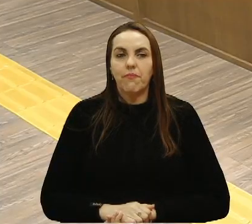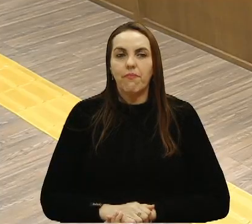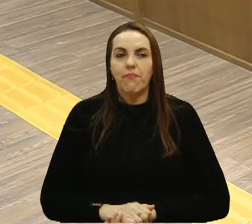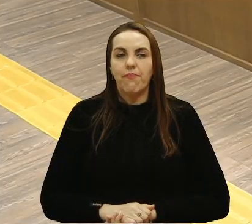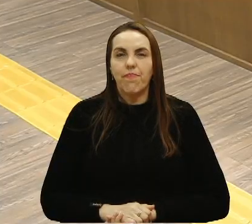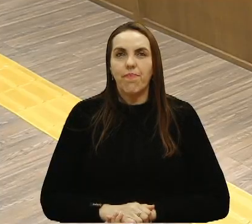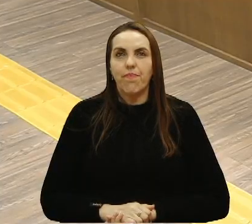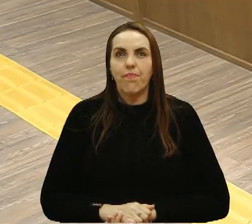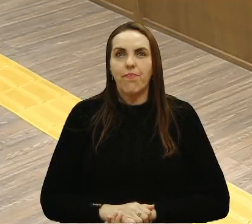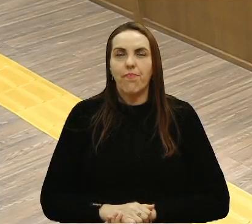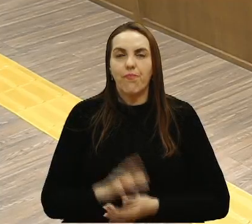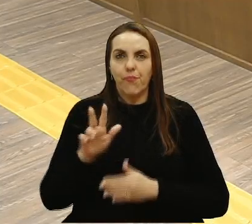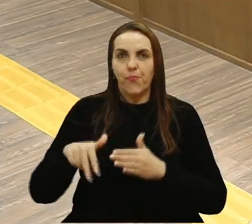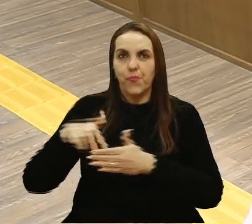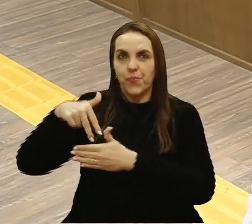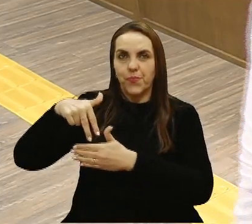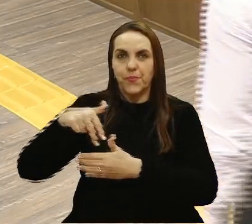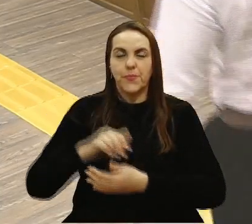Capitão Ramon da tribuna.